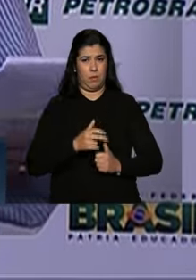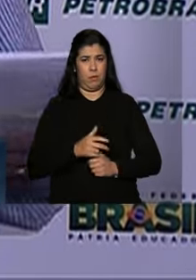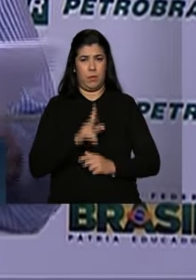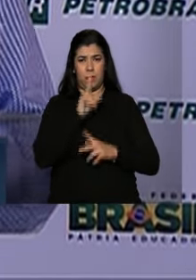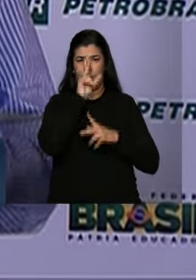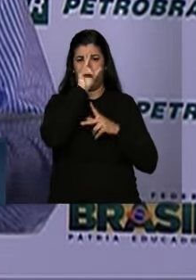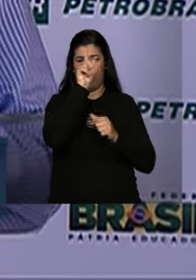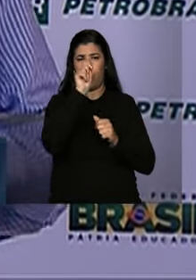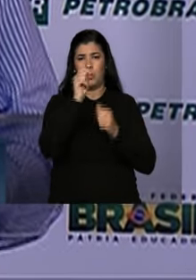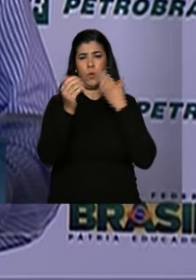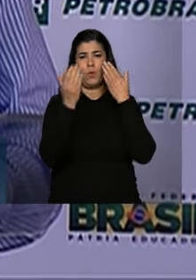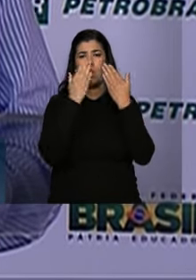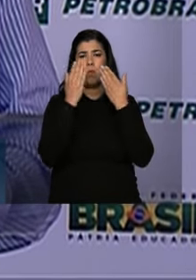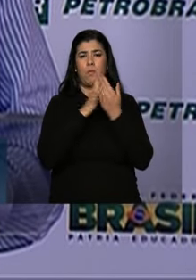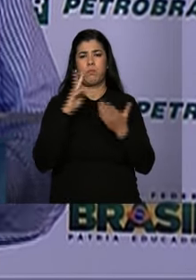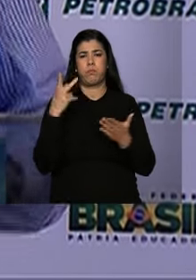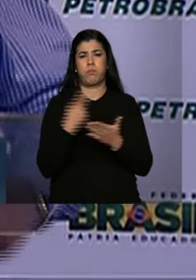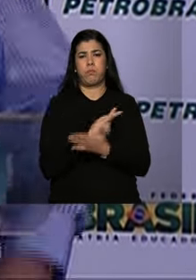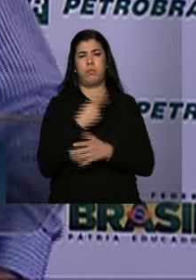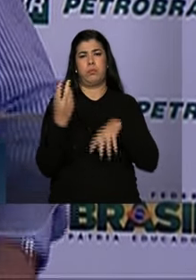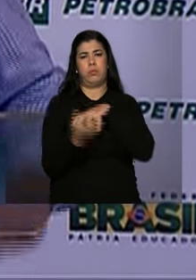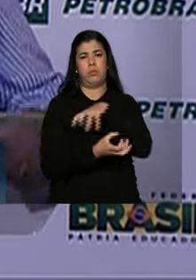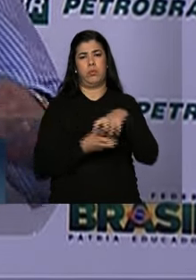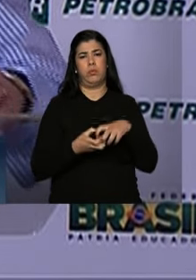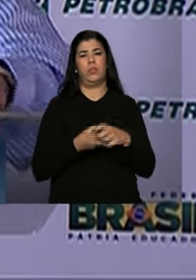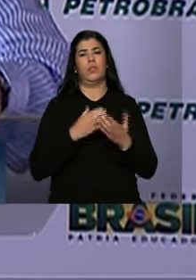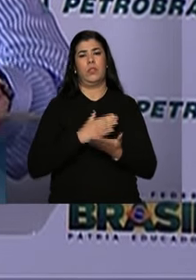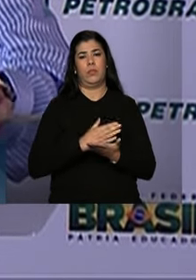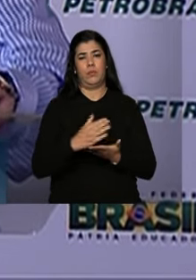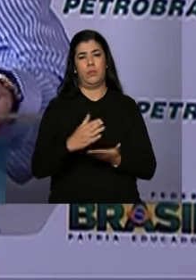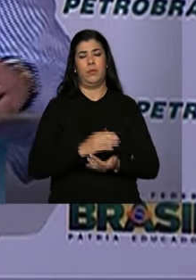momento que nós estamos enfrentando.